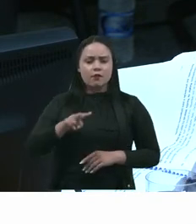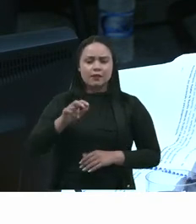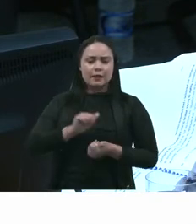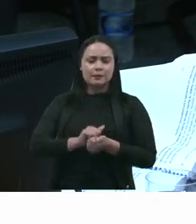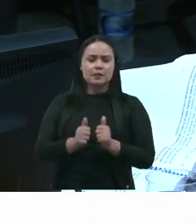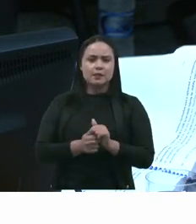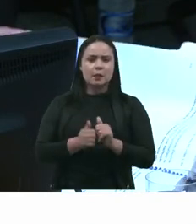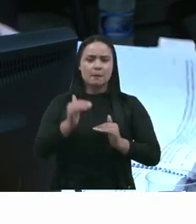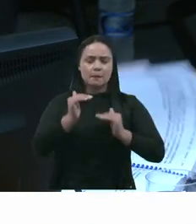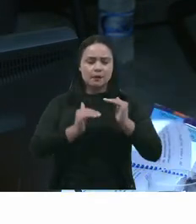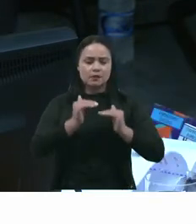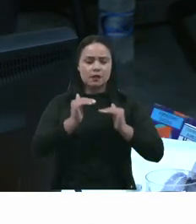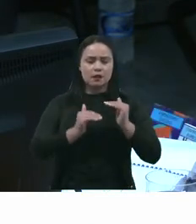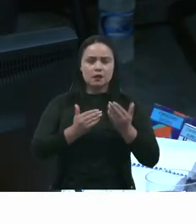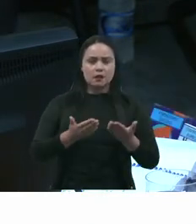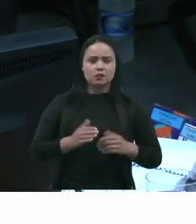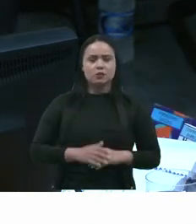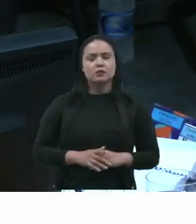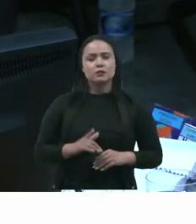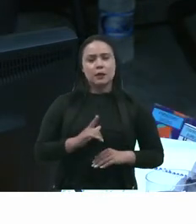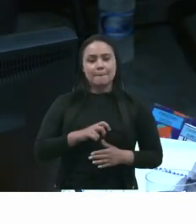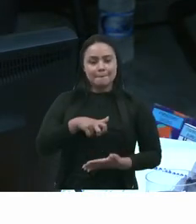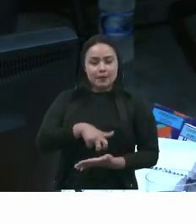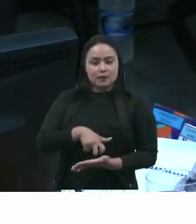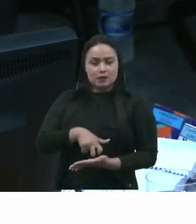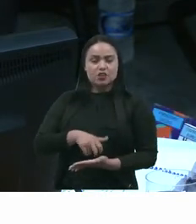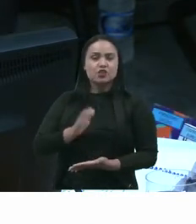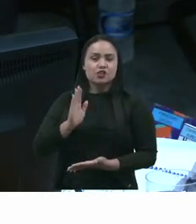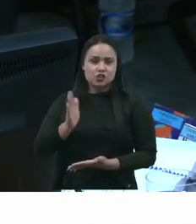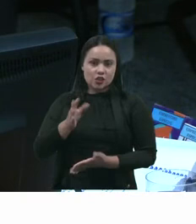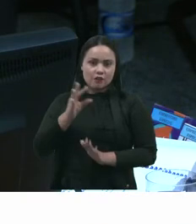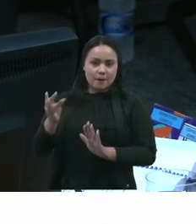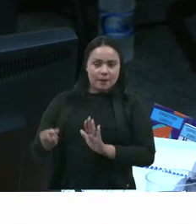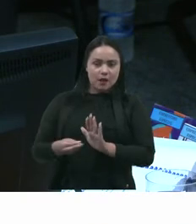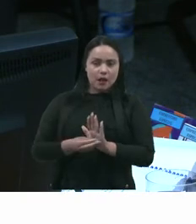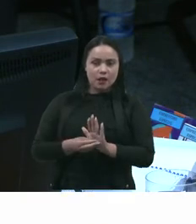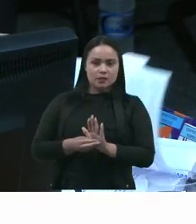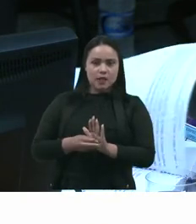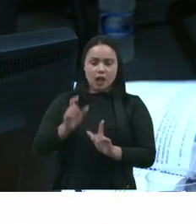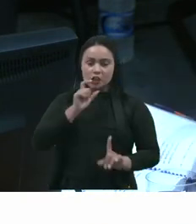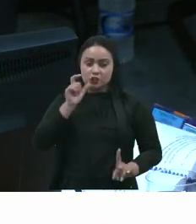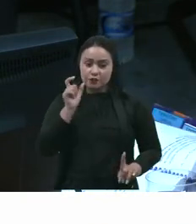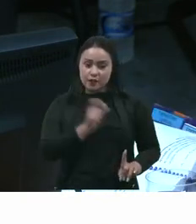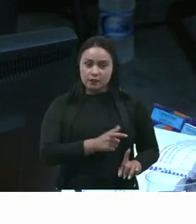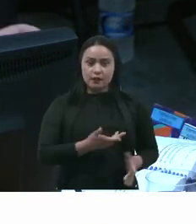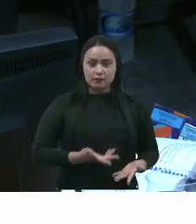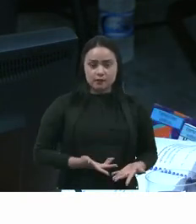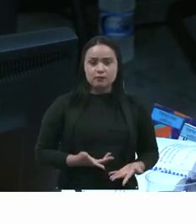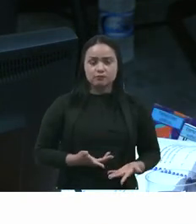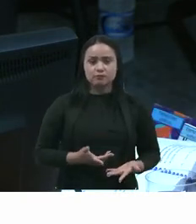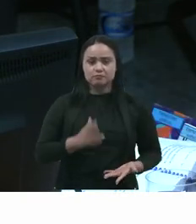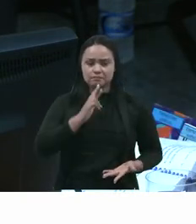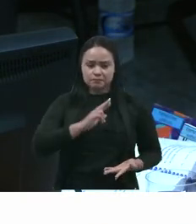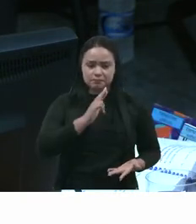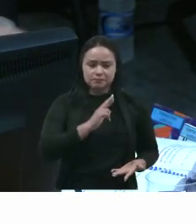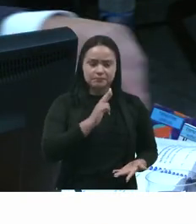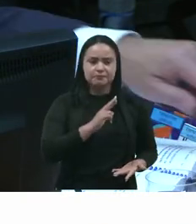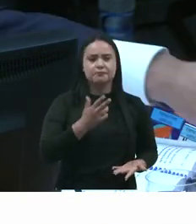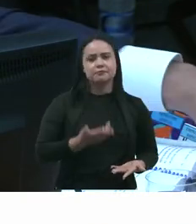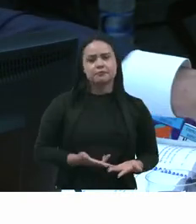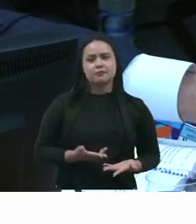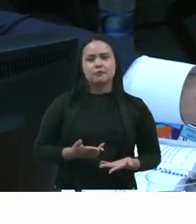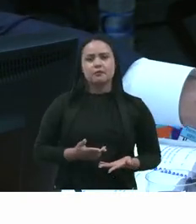adequação e proporcionalidade da penalidade que já for aplicada, advertência em caráter reservado, diante